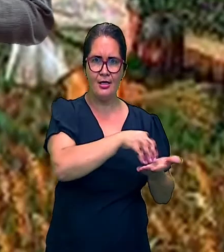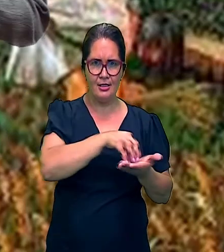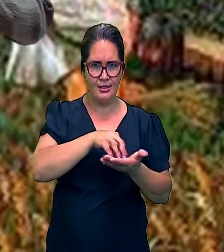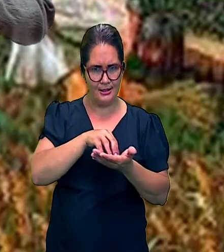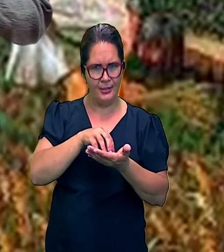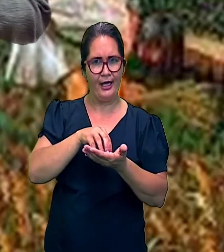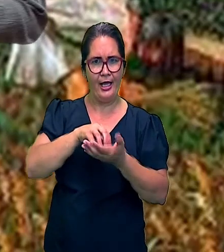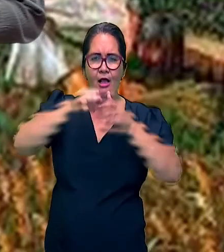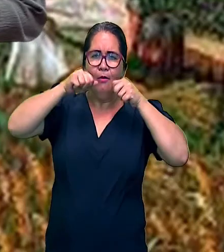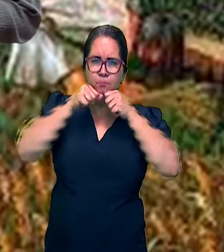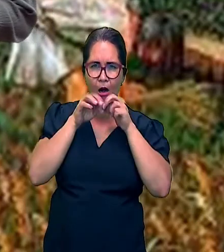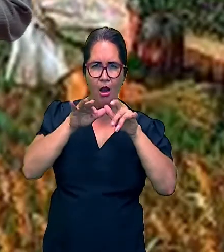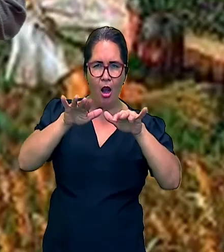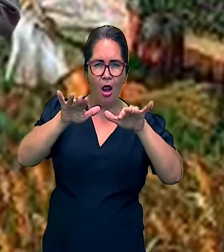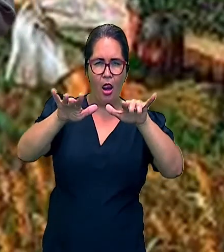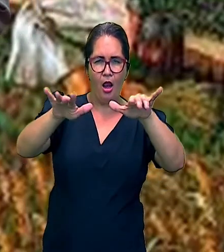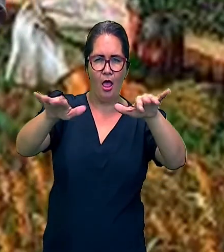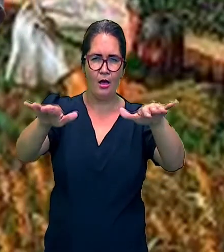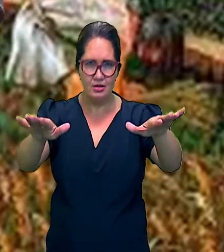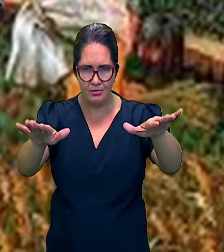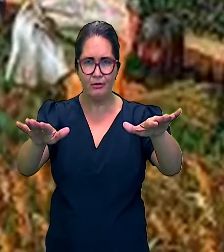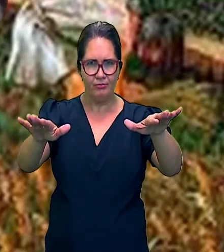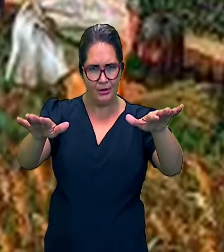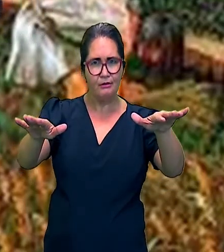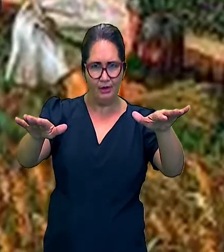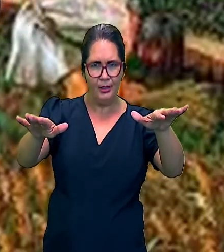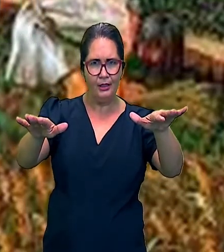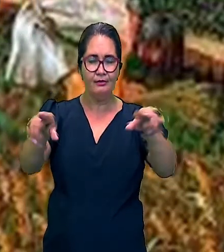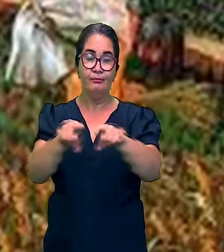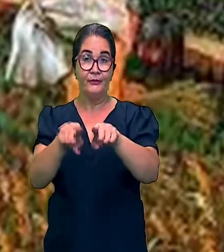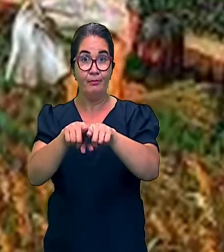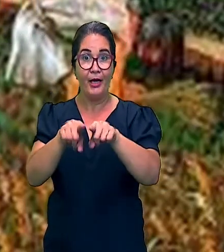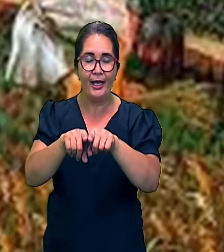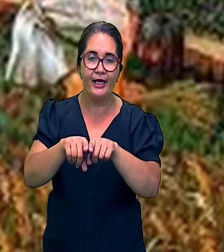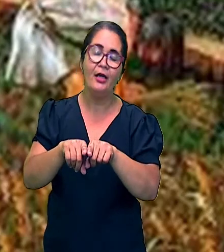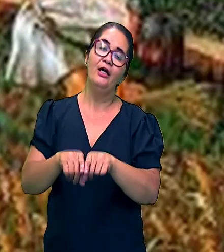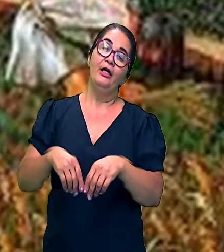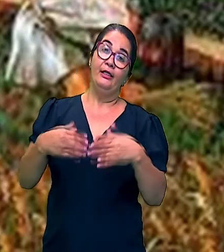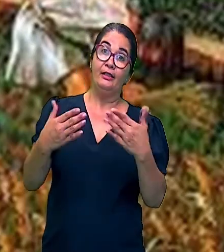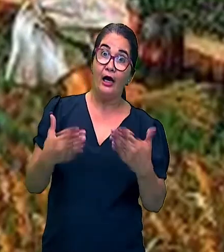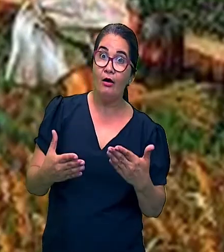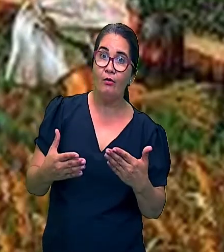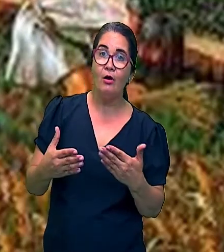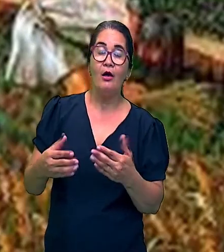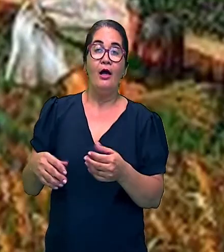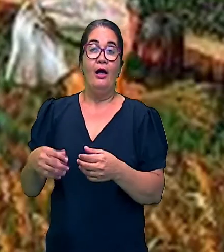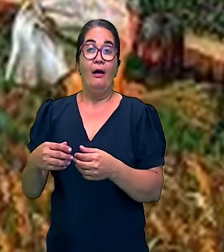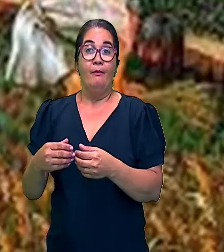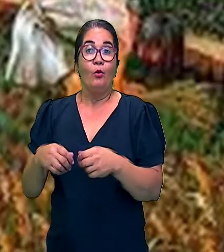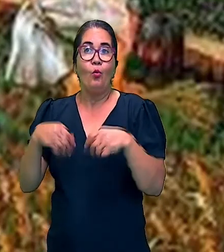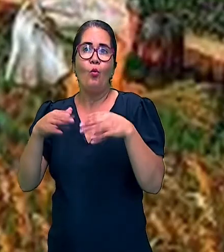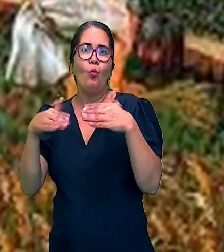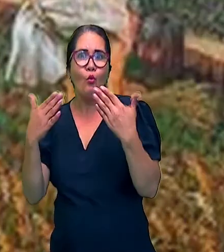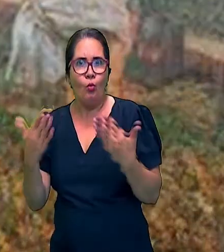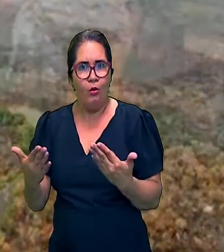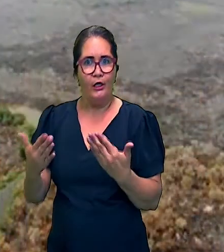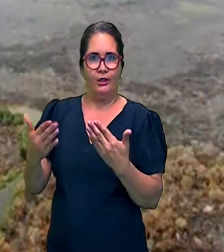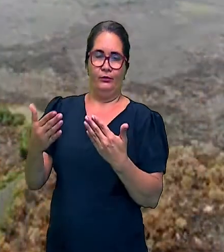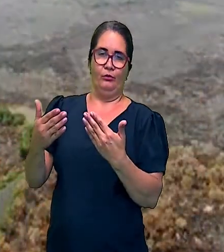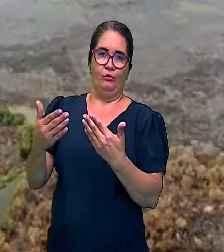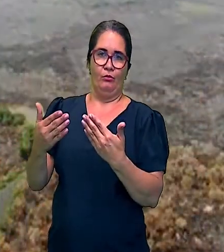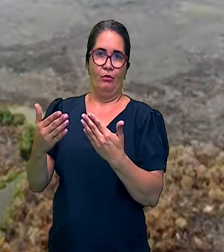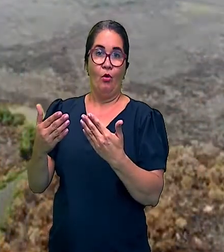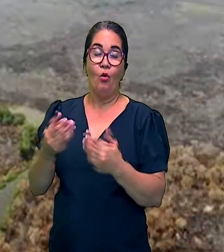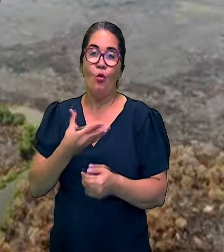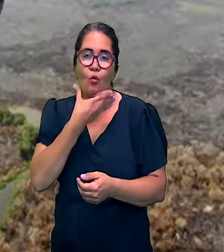para novas áreas arborizadas. Ou seja, quanto mais alimentos eu preciso, mais florestas